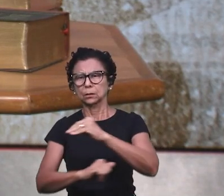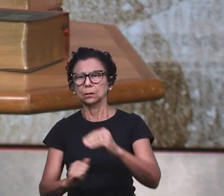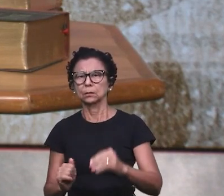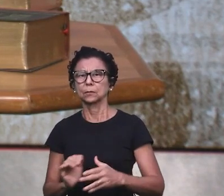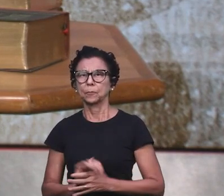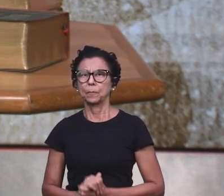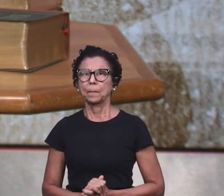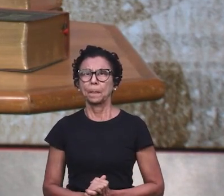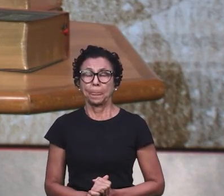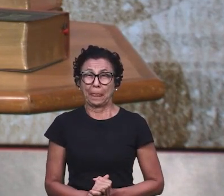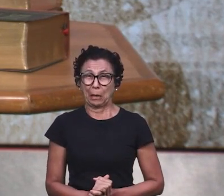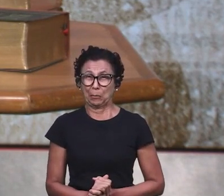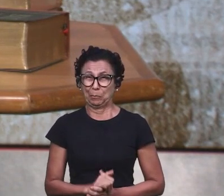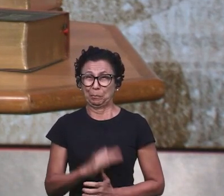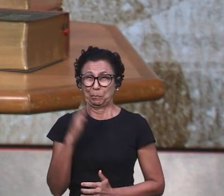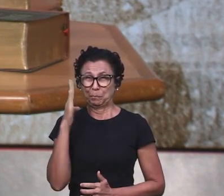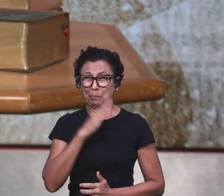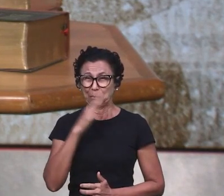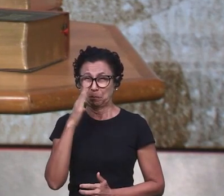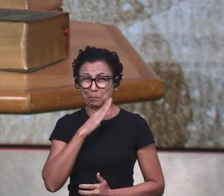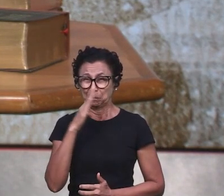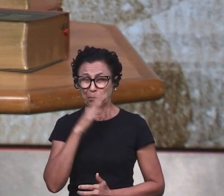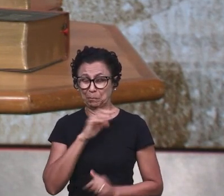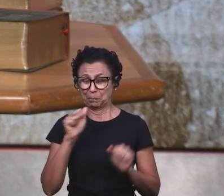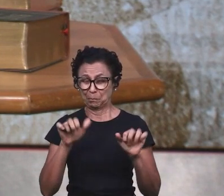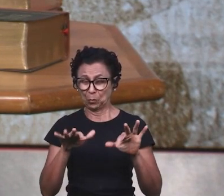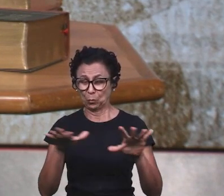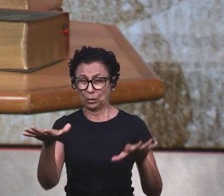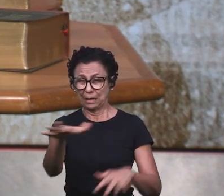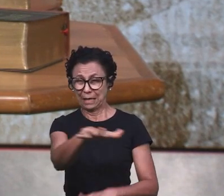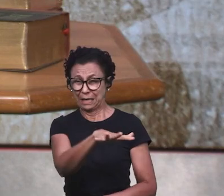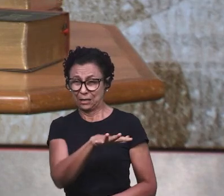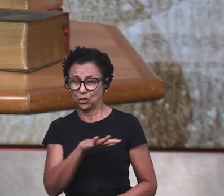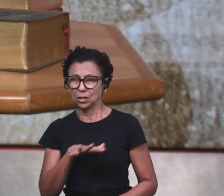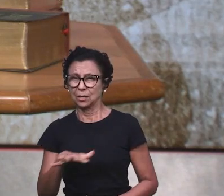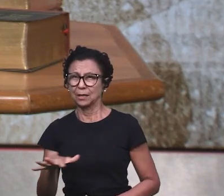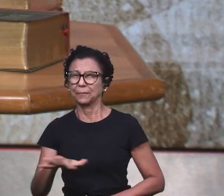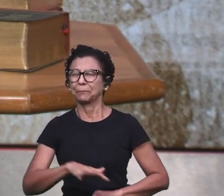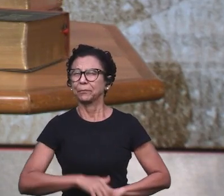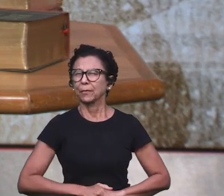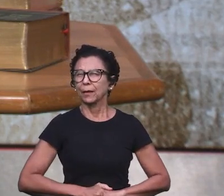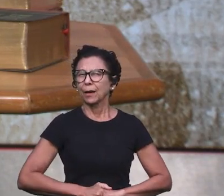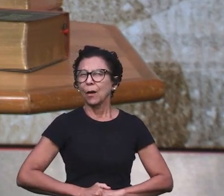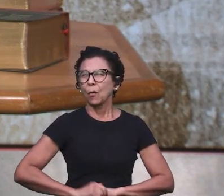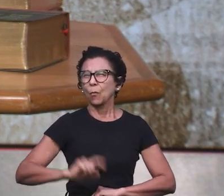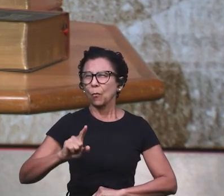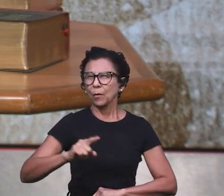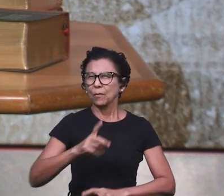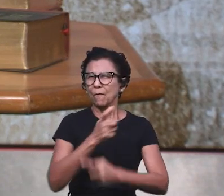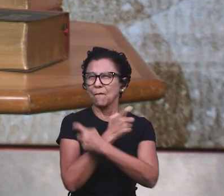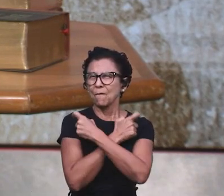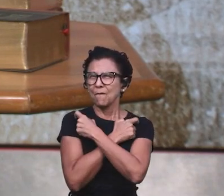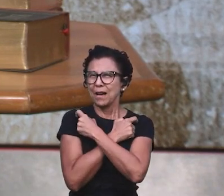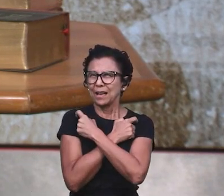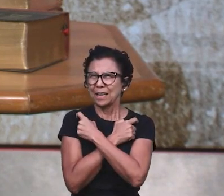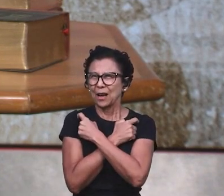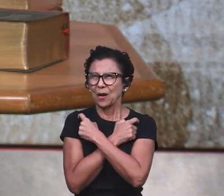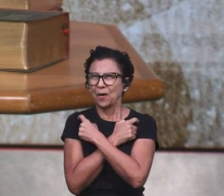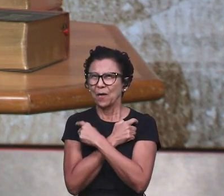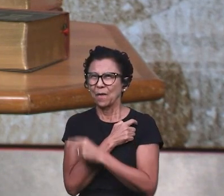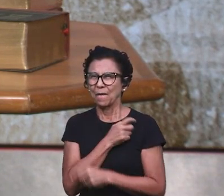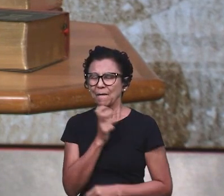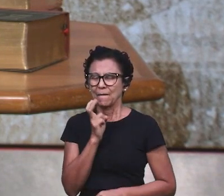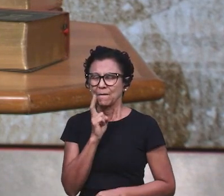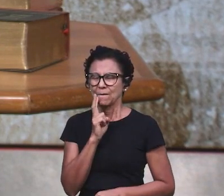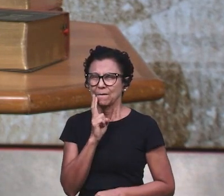a terra cheirou mal. Vendo, pois, Faraó que havia descanso, agravou o seu